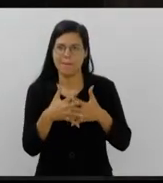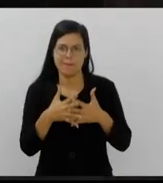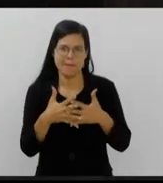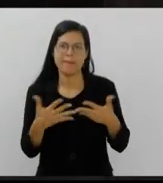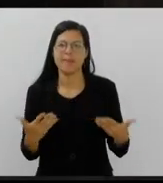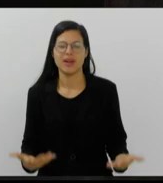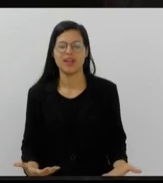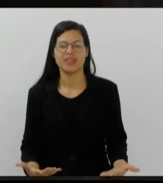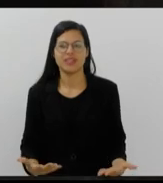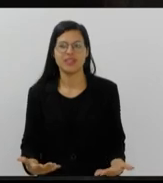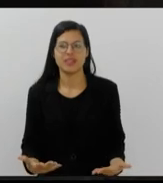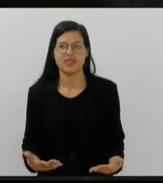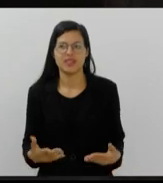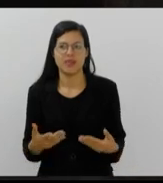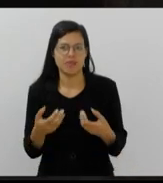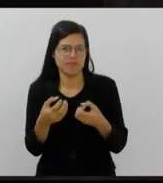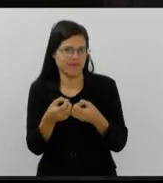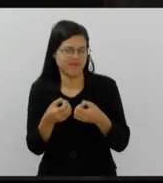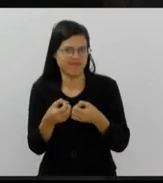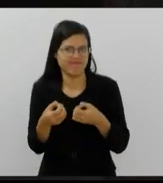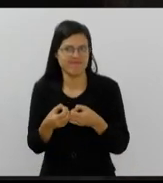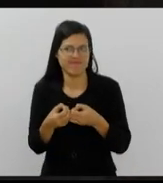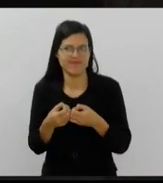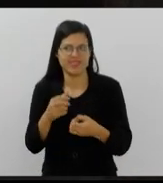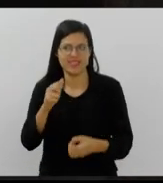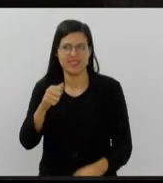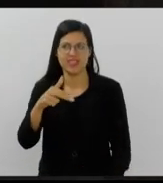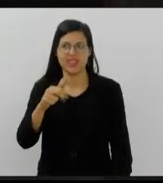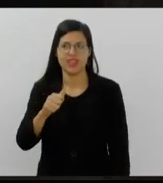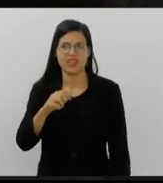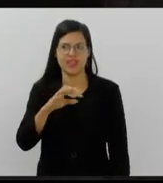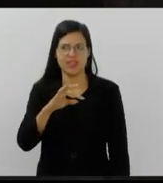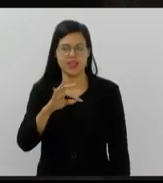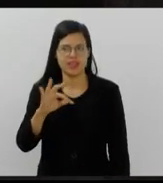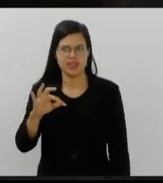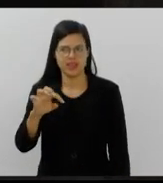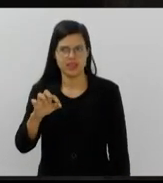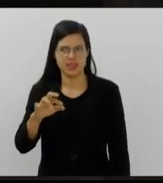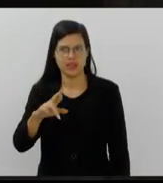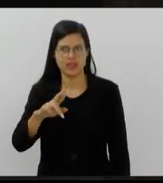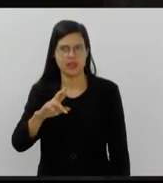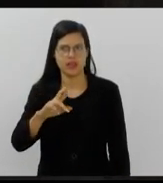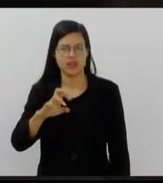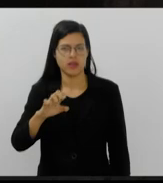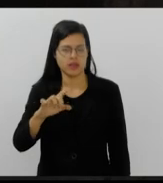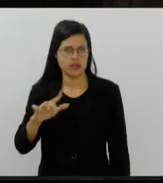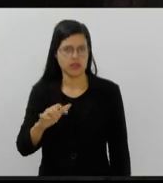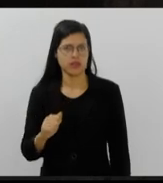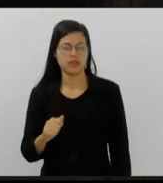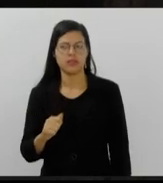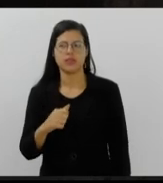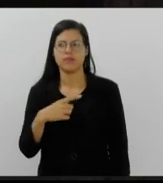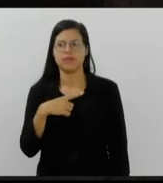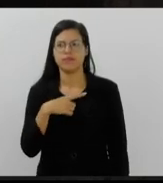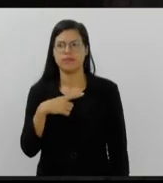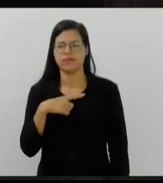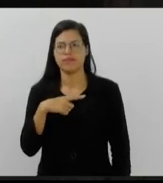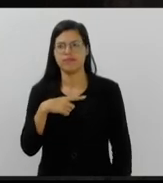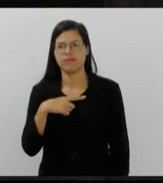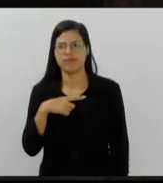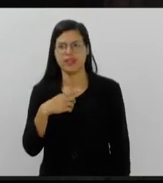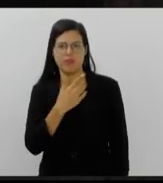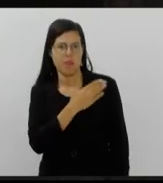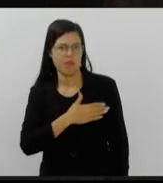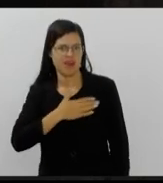seria, e me aproximei de Ana Tereza, né, para ter a honra de seguir ao